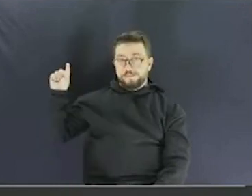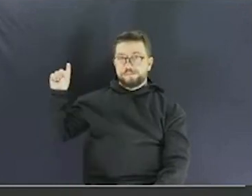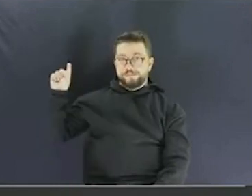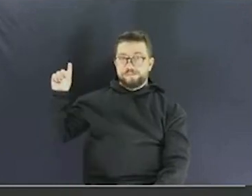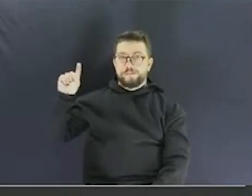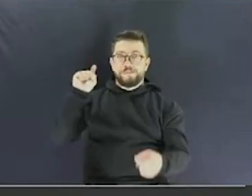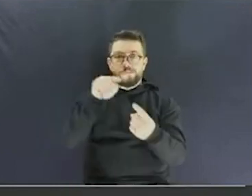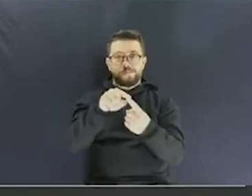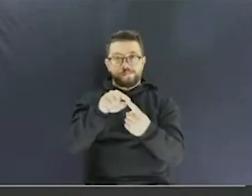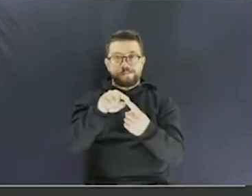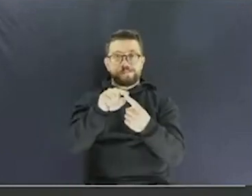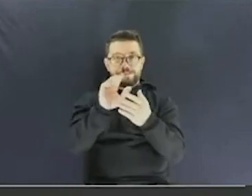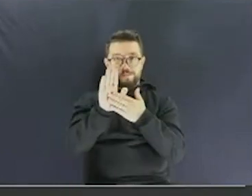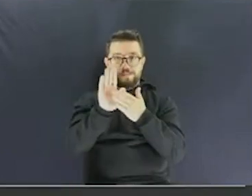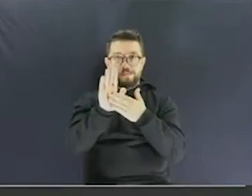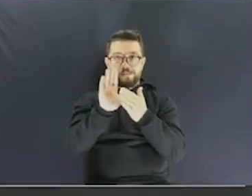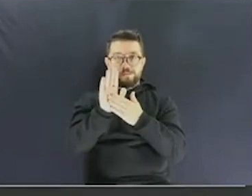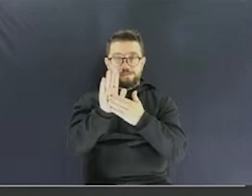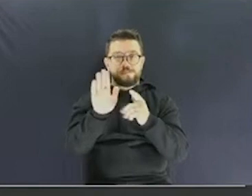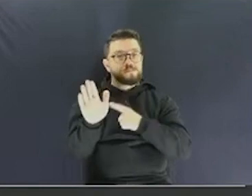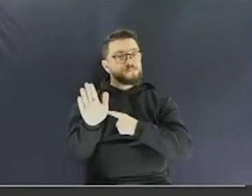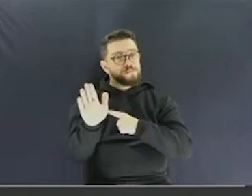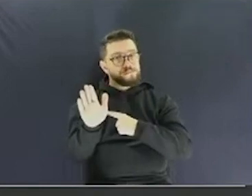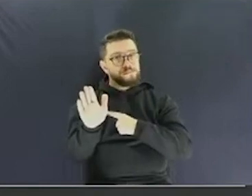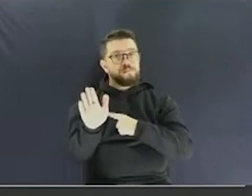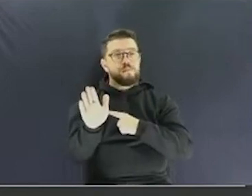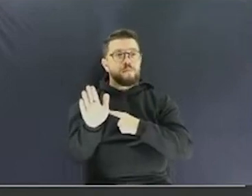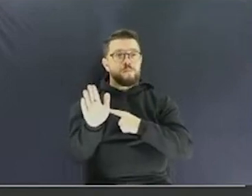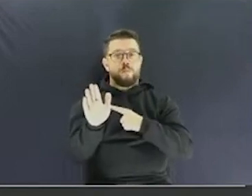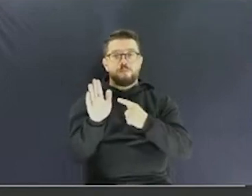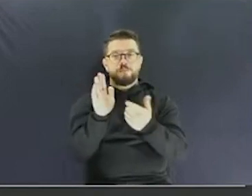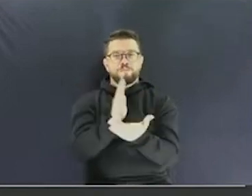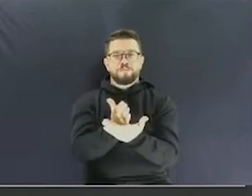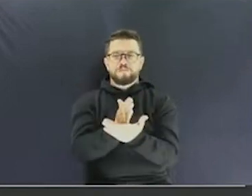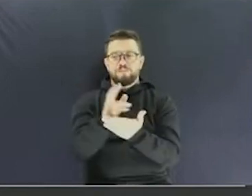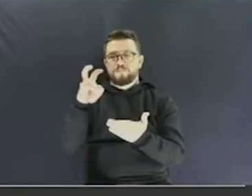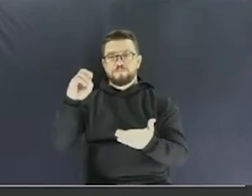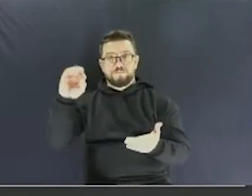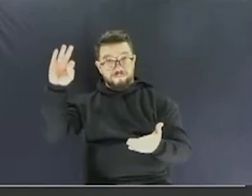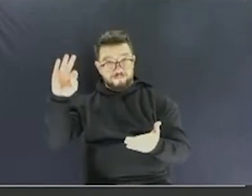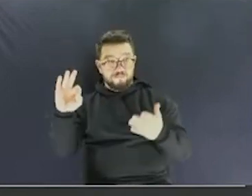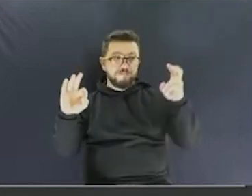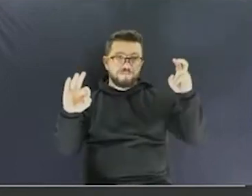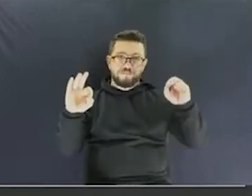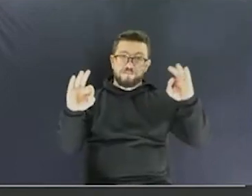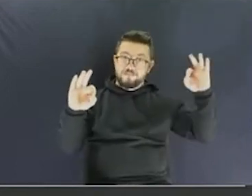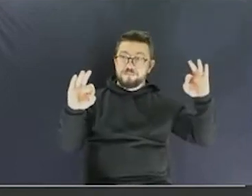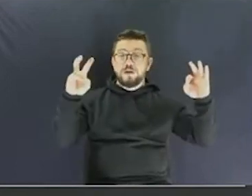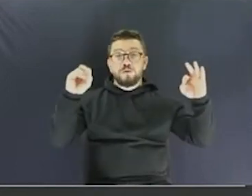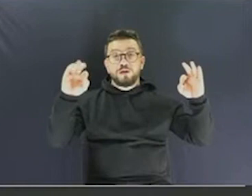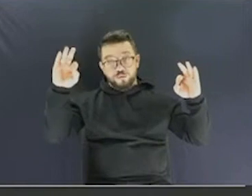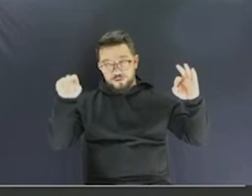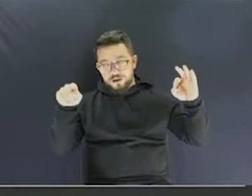objetivos propostos, a gente tem, assim como no Cidadã, meio a meio, né? Metade está entregue, metade está sendo atendido ainda, né?